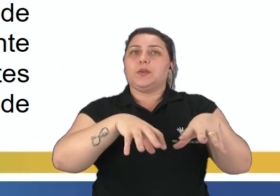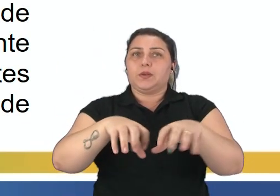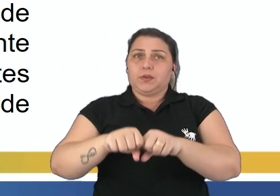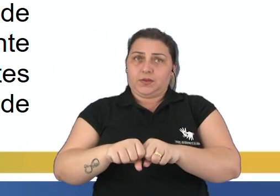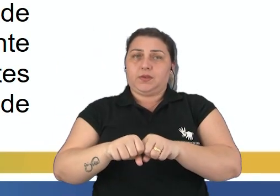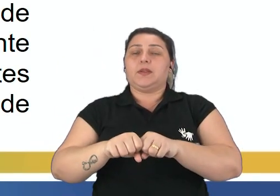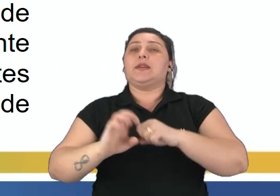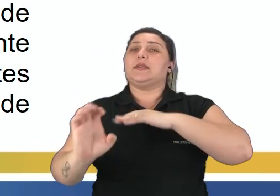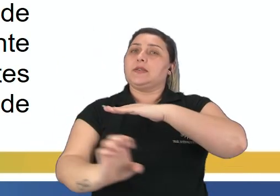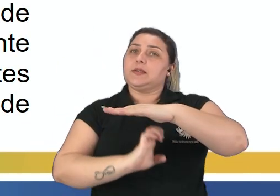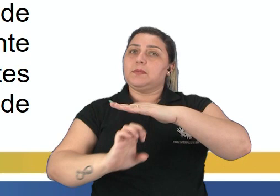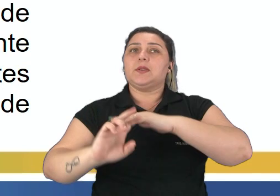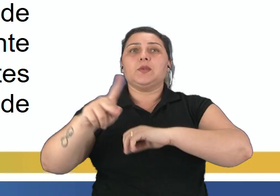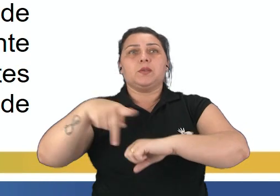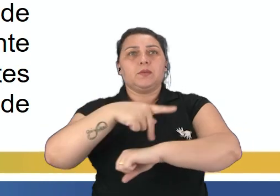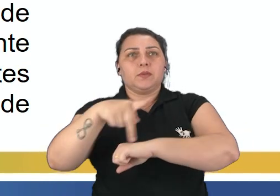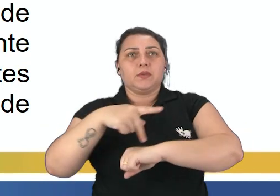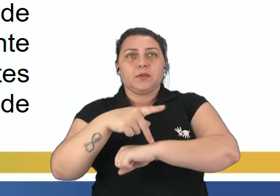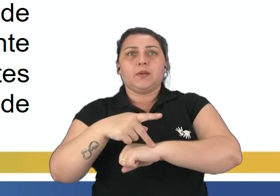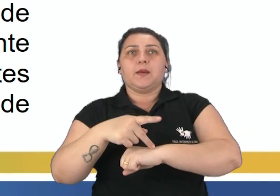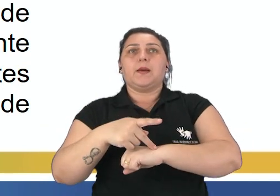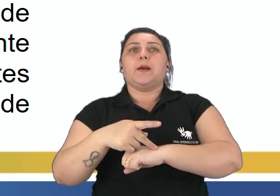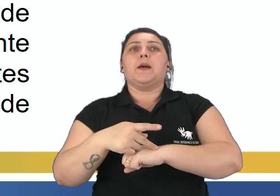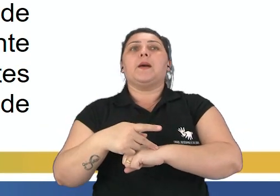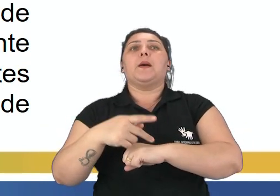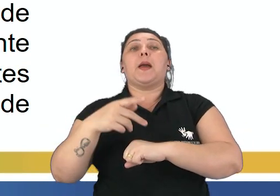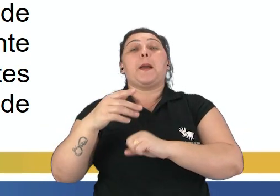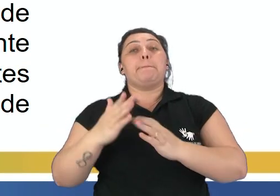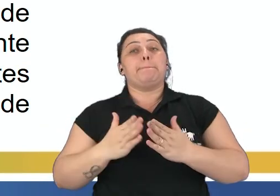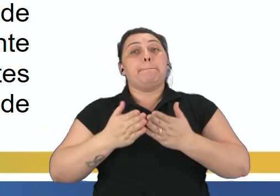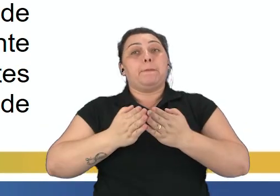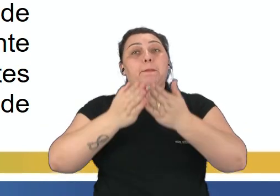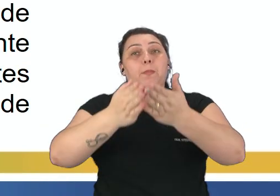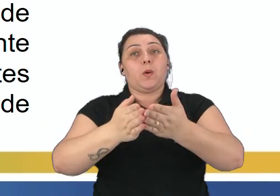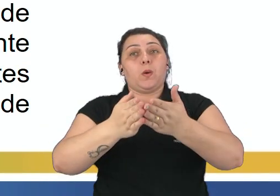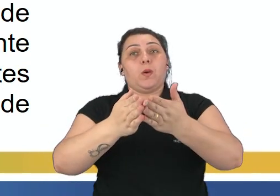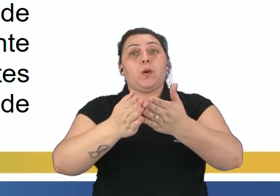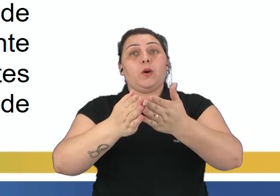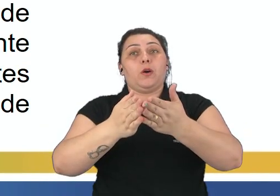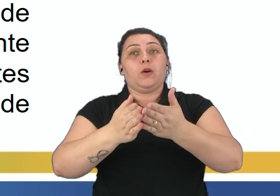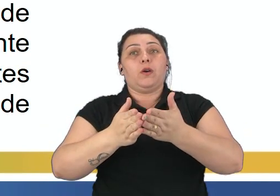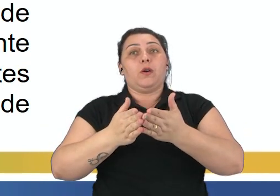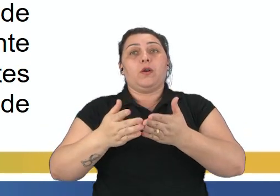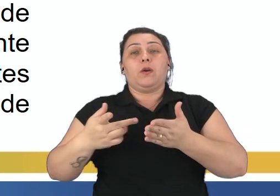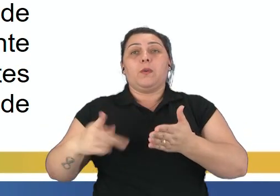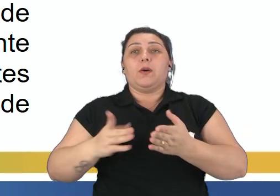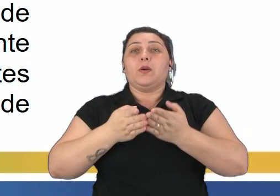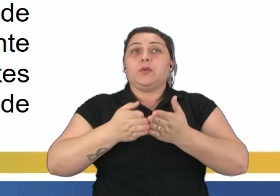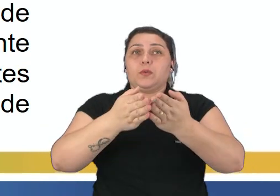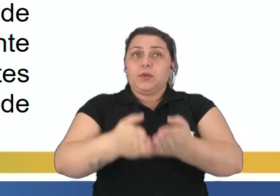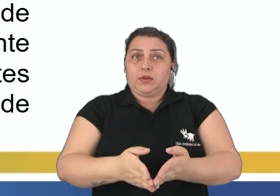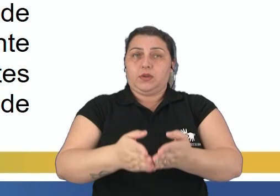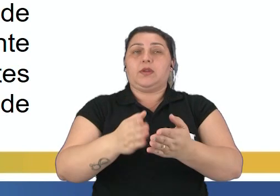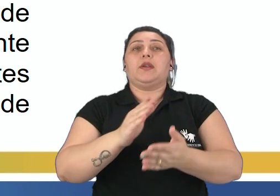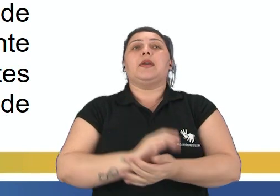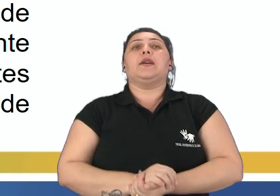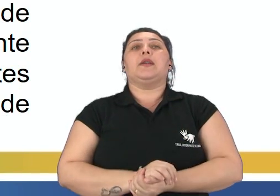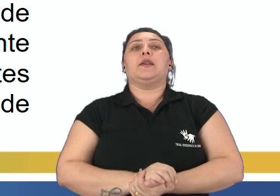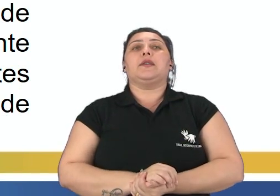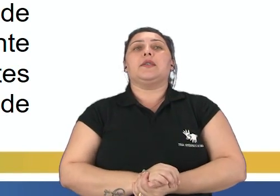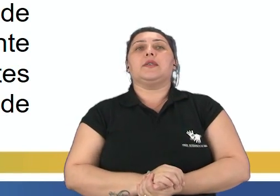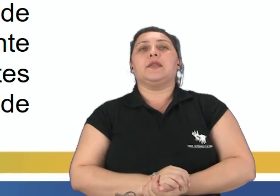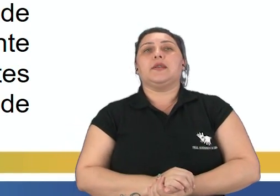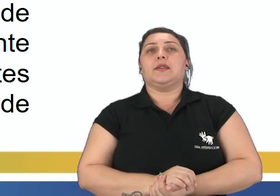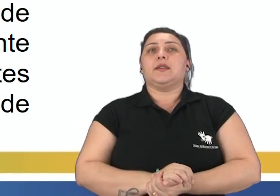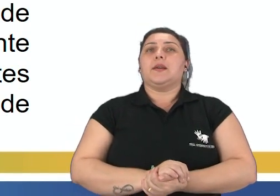às empresas estrangeiras. Puerto Alonso, atual Porto Acre, foi ora localidade